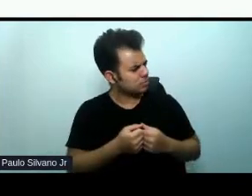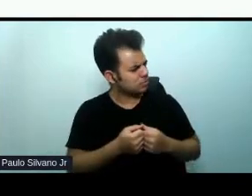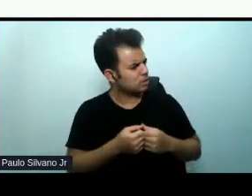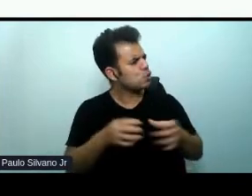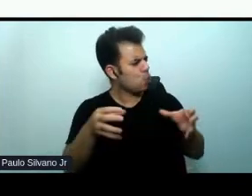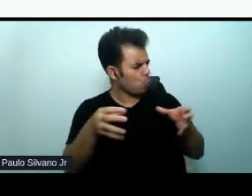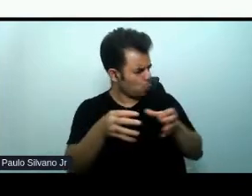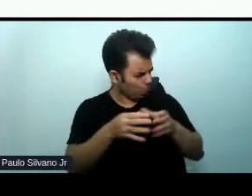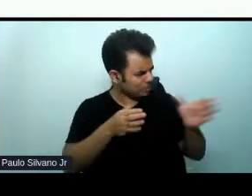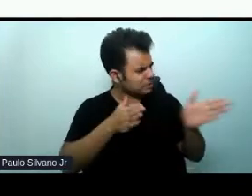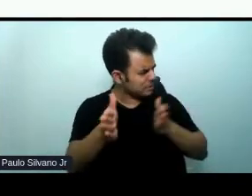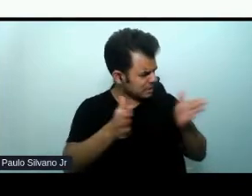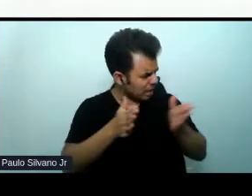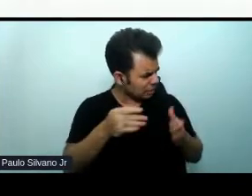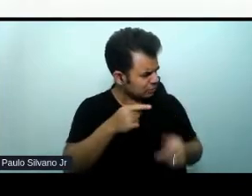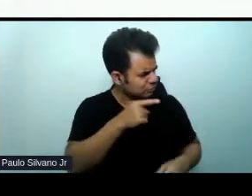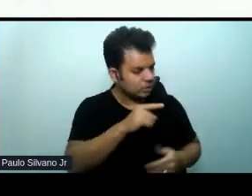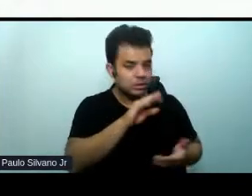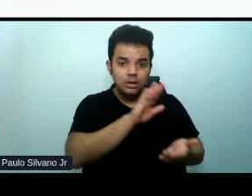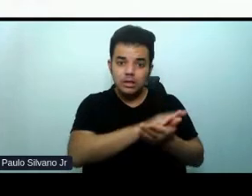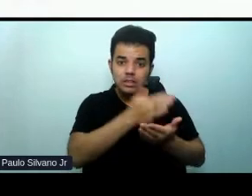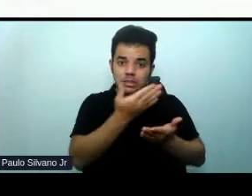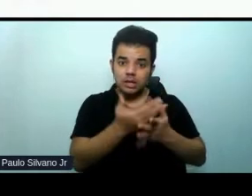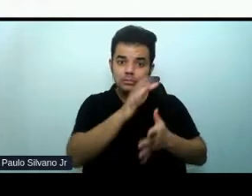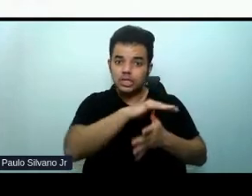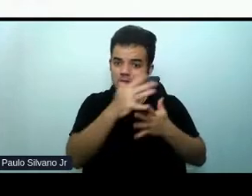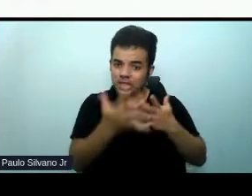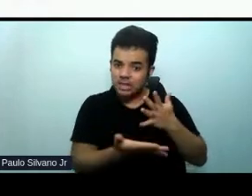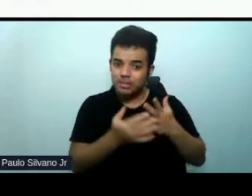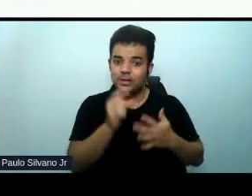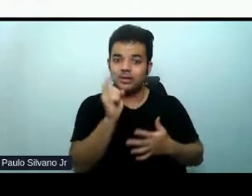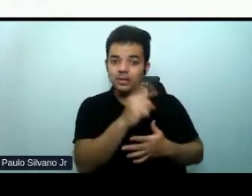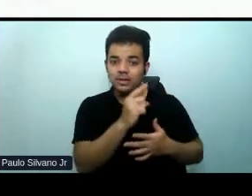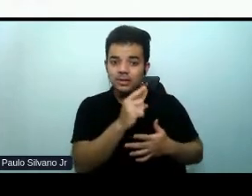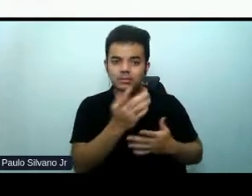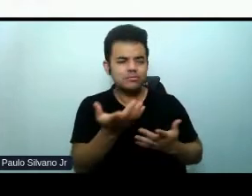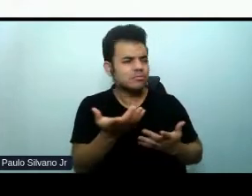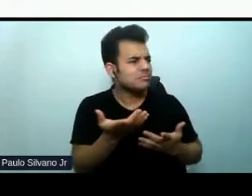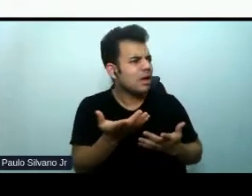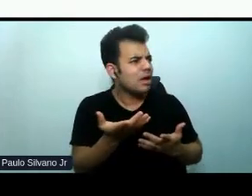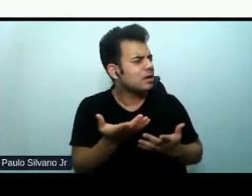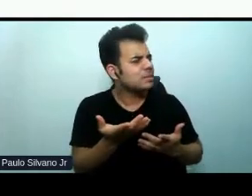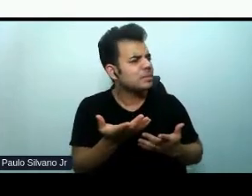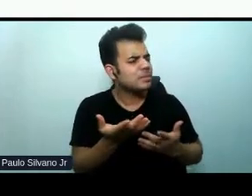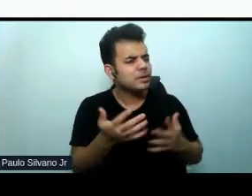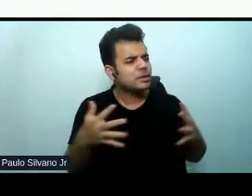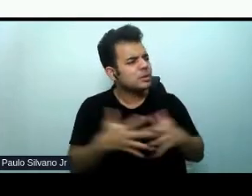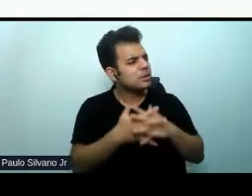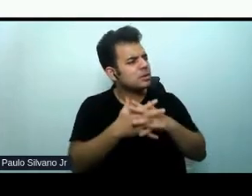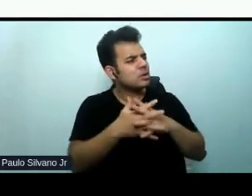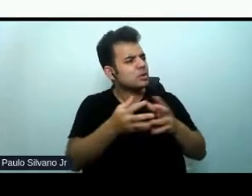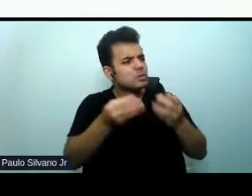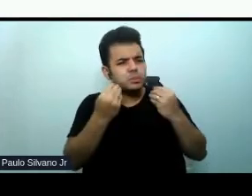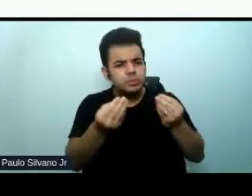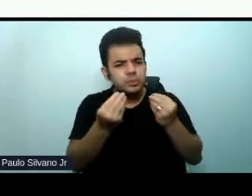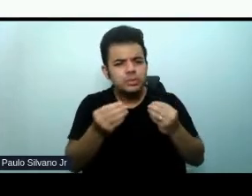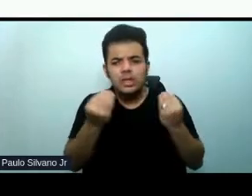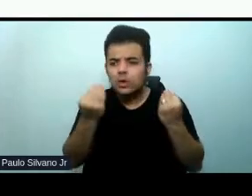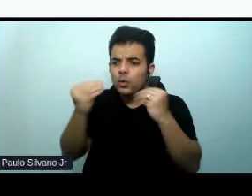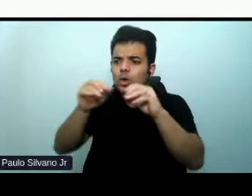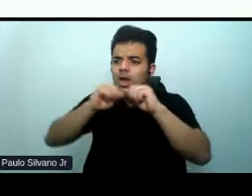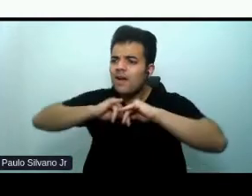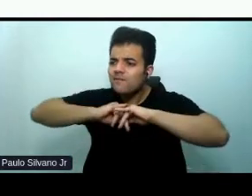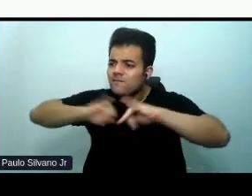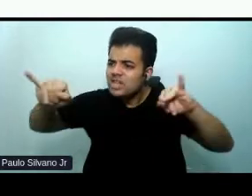de acessibilidade? E ele era intérprete de Libras. Falei, meu Deus, como é que vocês têm isso e não